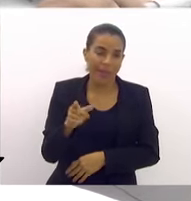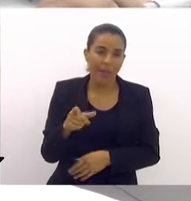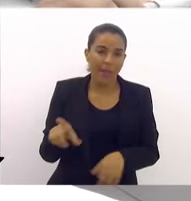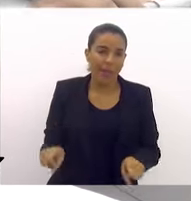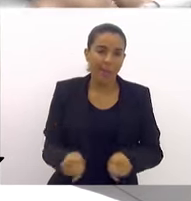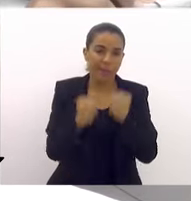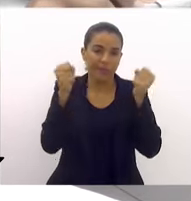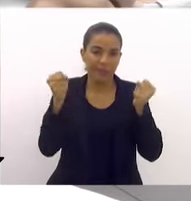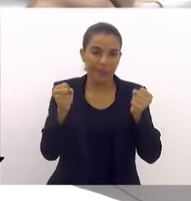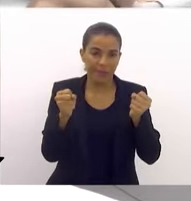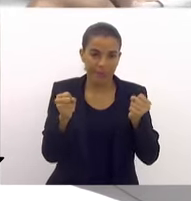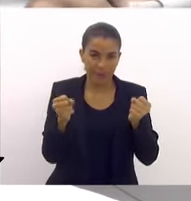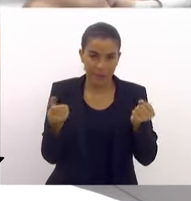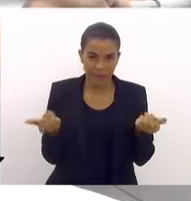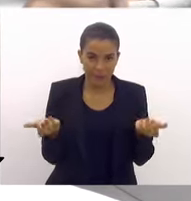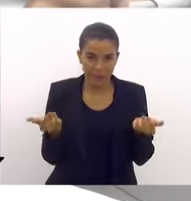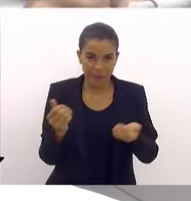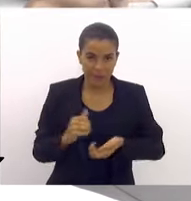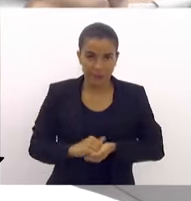induzido.